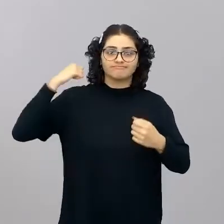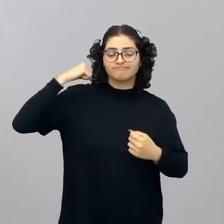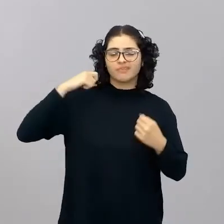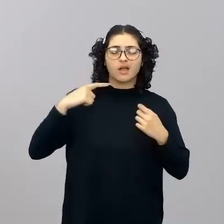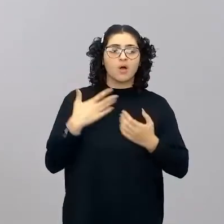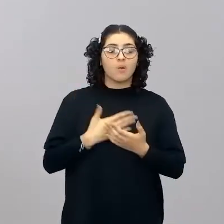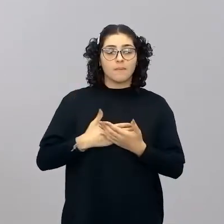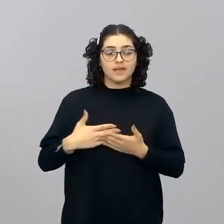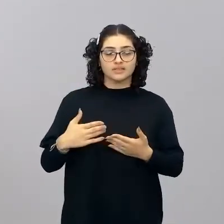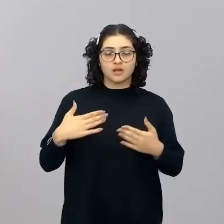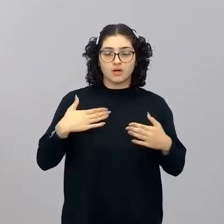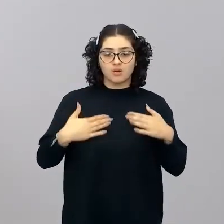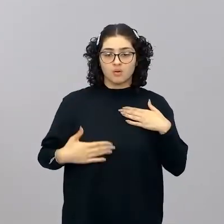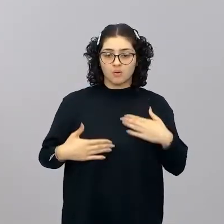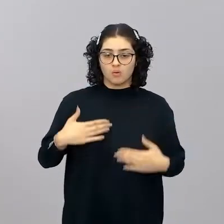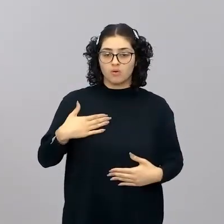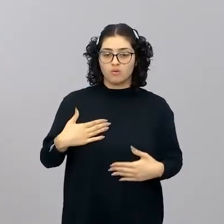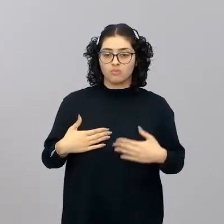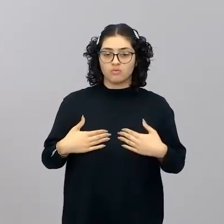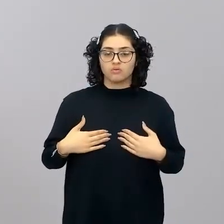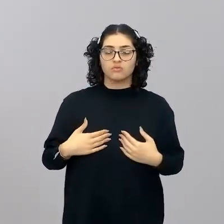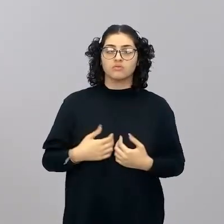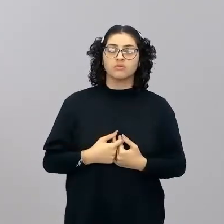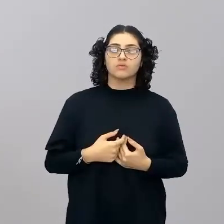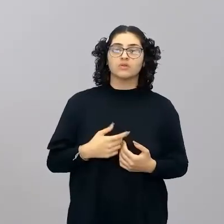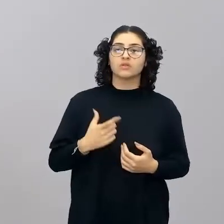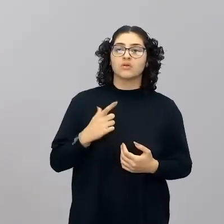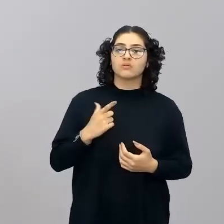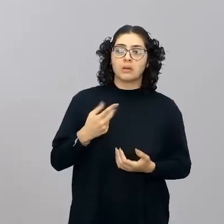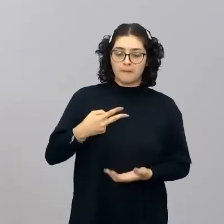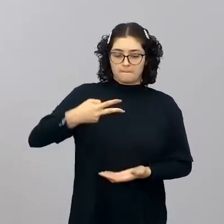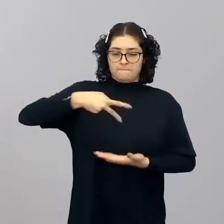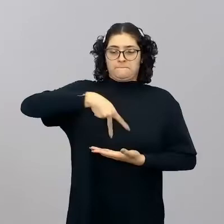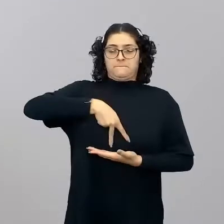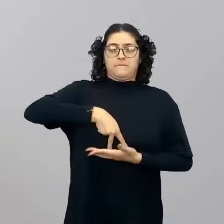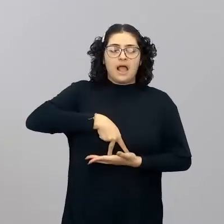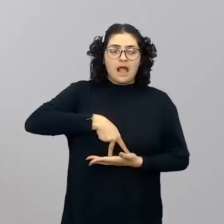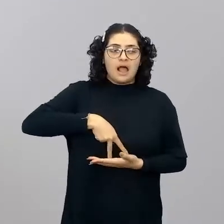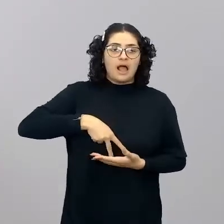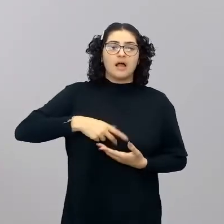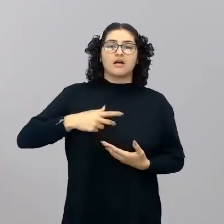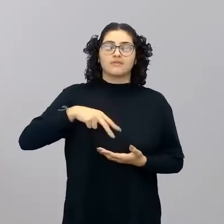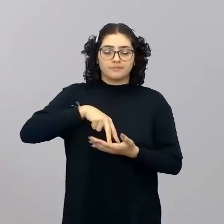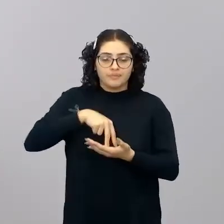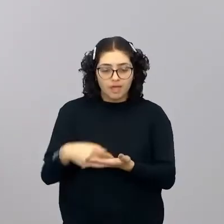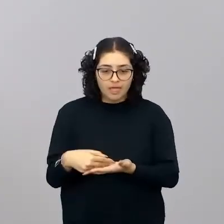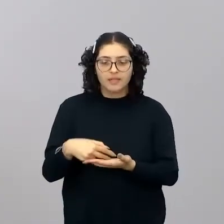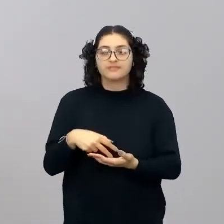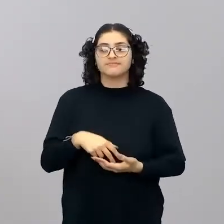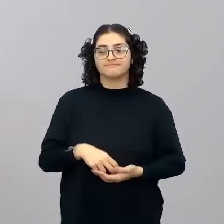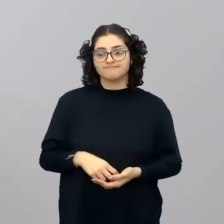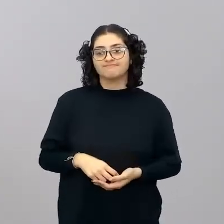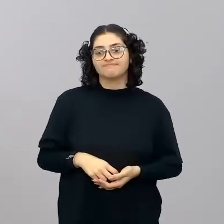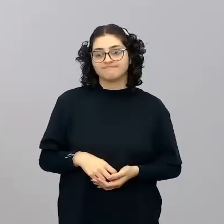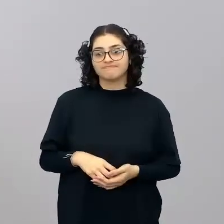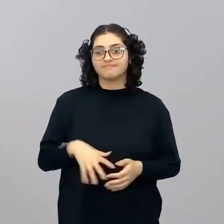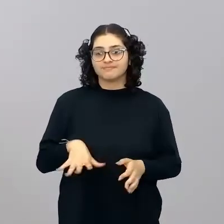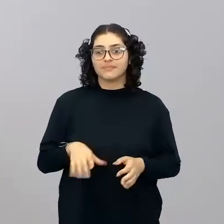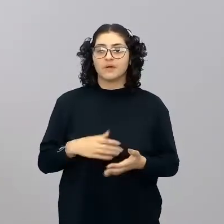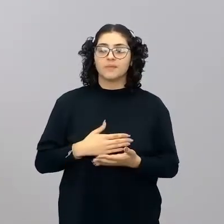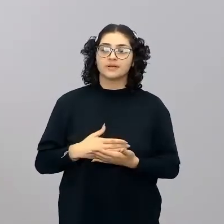corpo, ele não apresenta aquela estabilidade, ele não apresenta equilíbrio. Então, os músculos vão